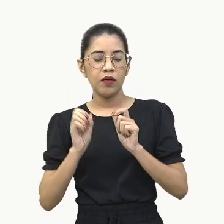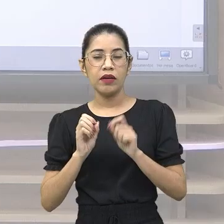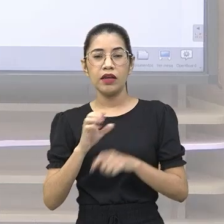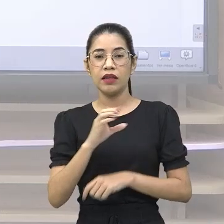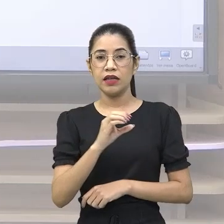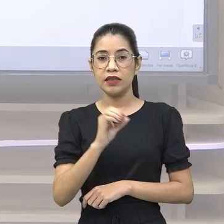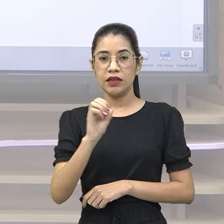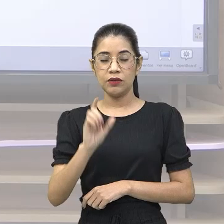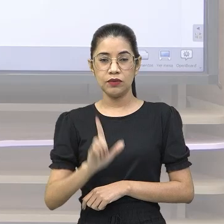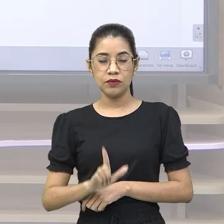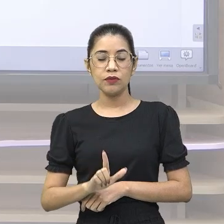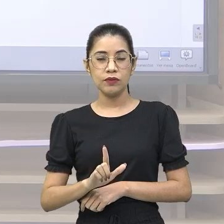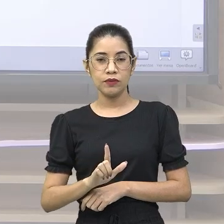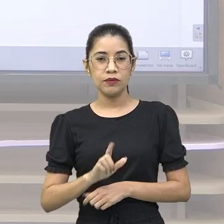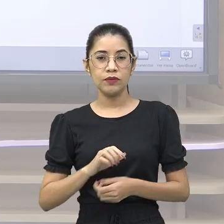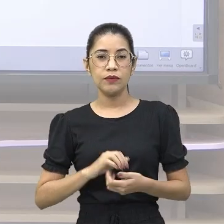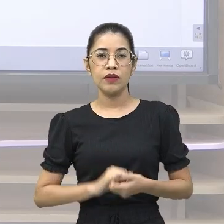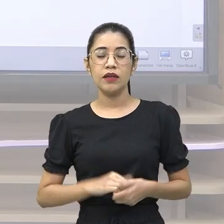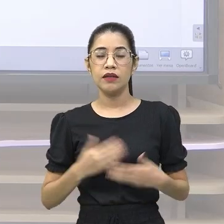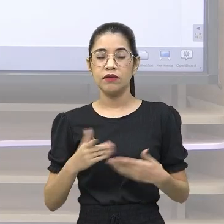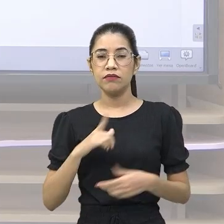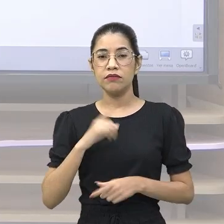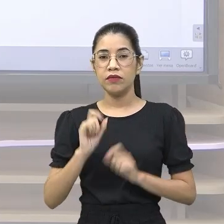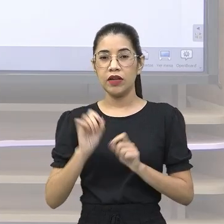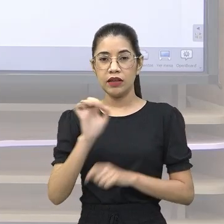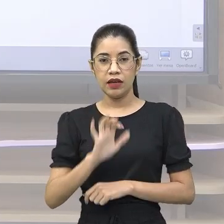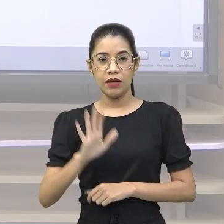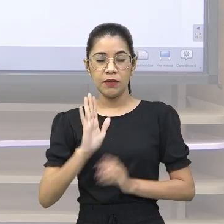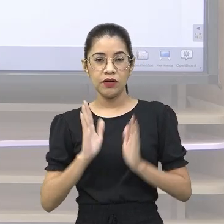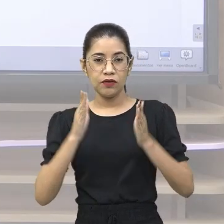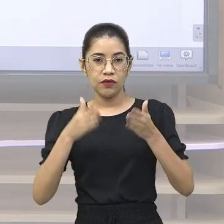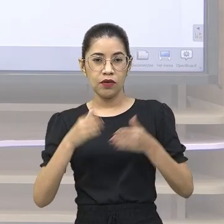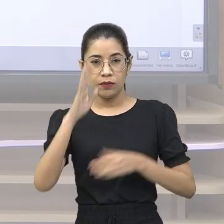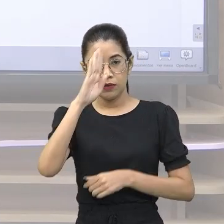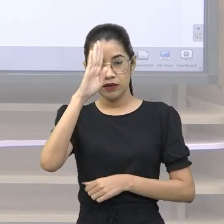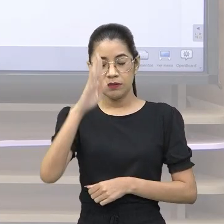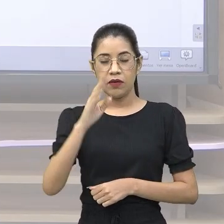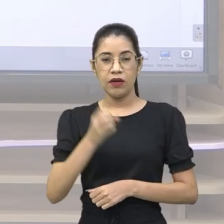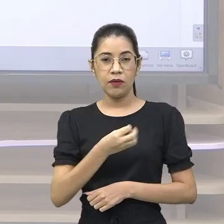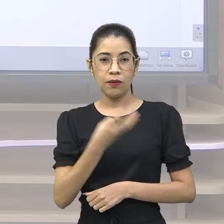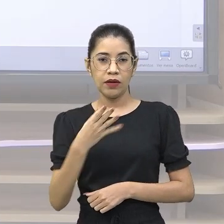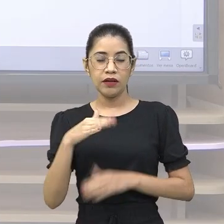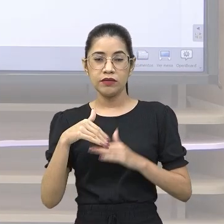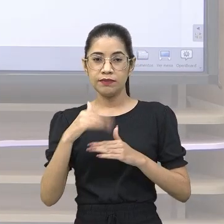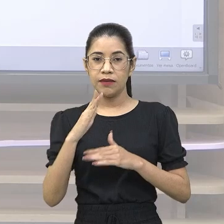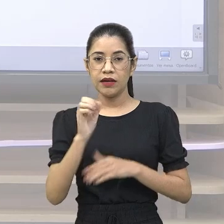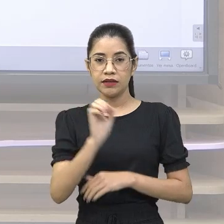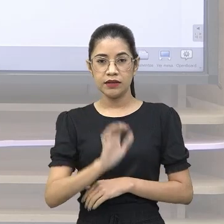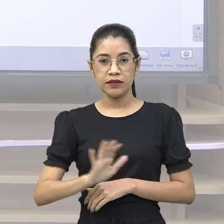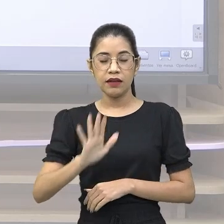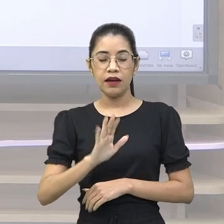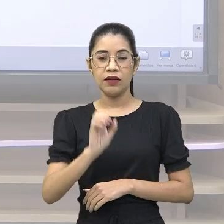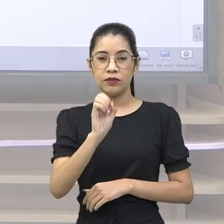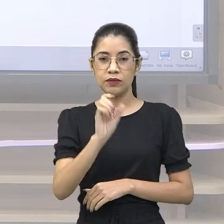Cent Sul então nós temos aqui a concentração dessas ferrovias nessas regiões assim também como a malha